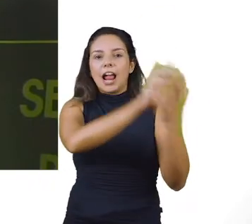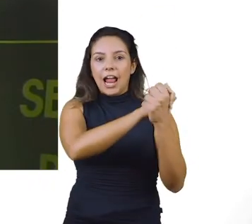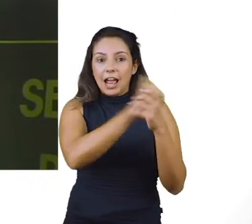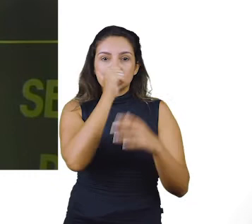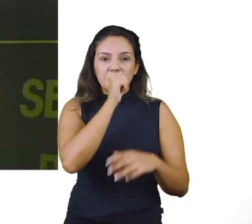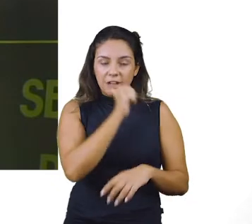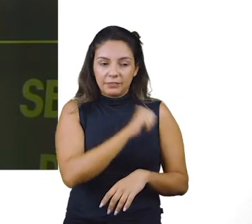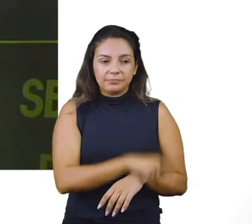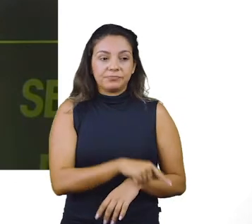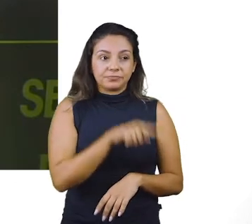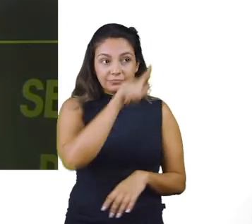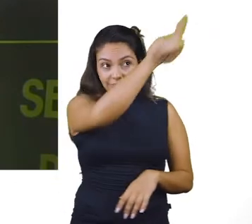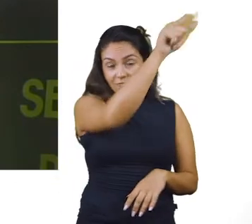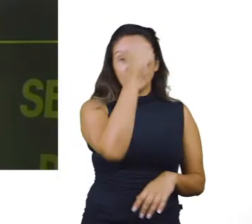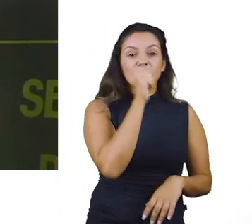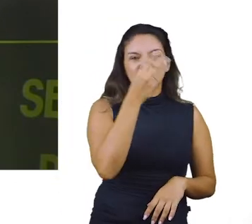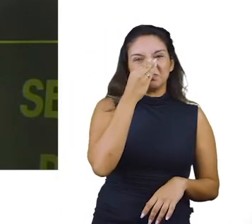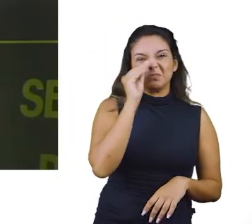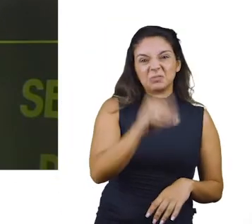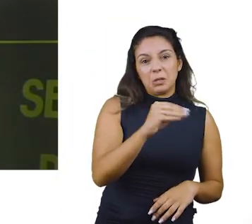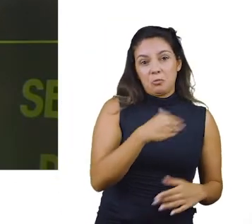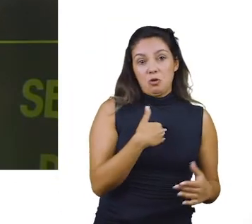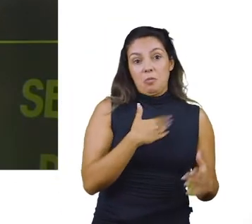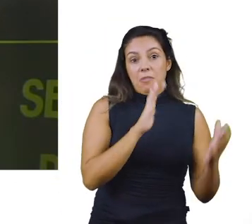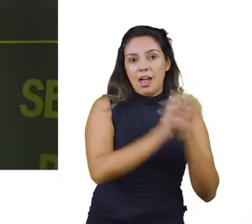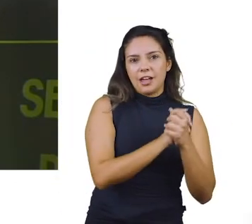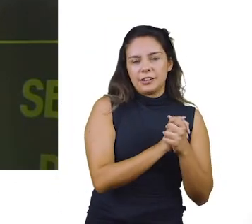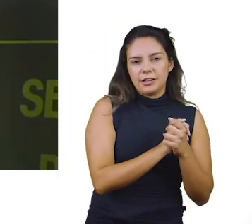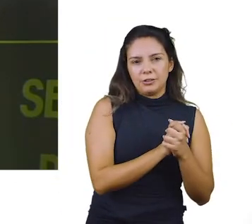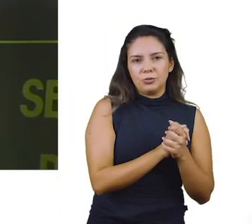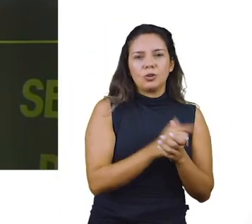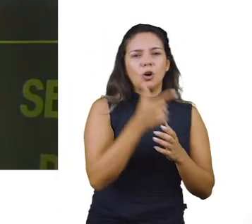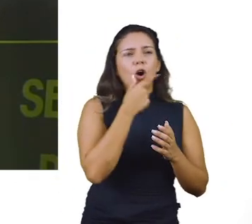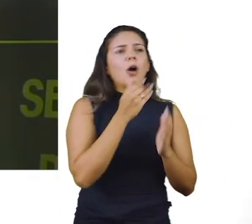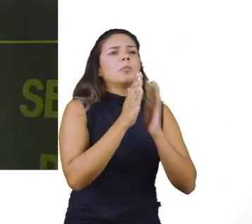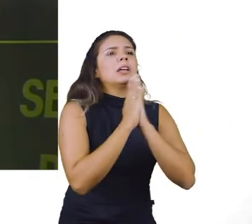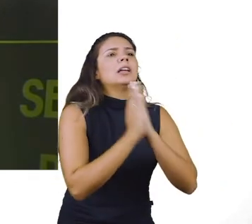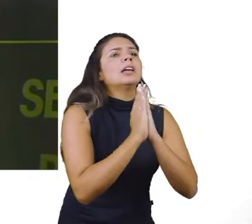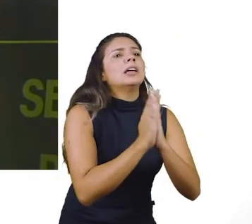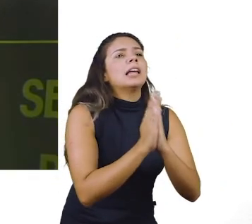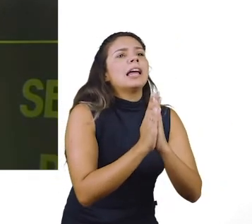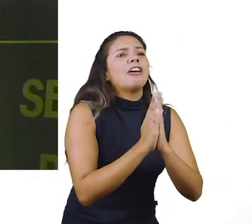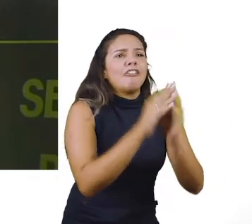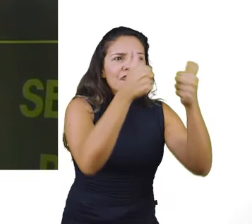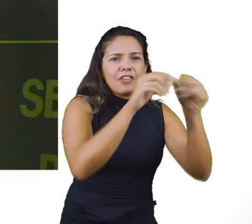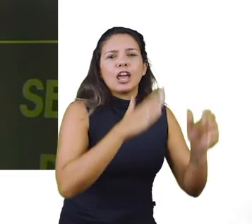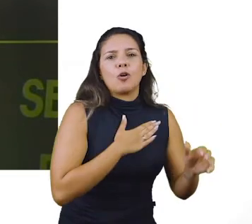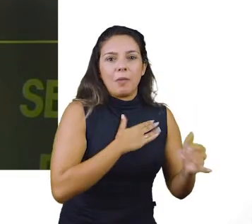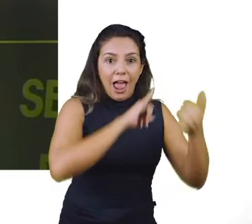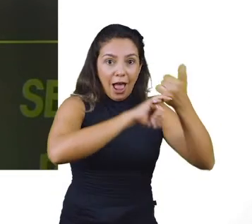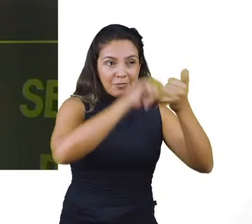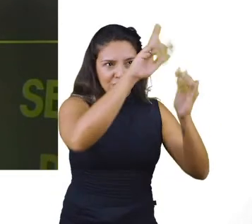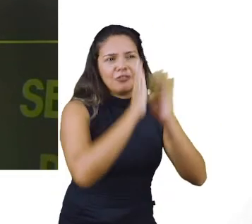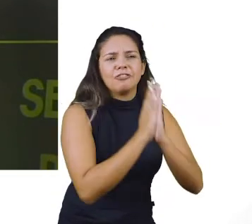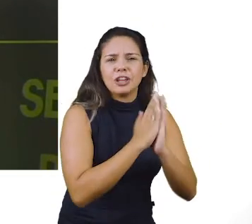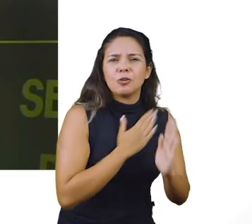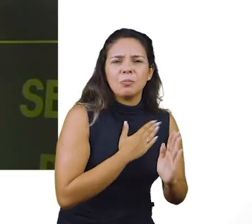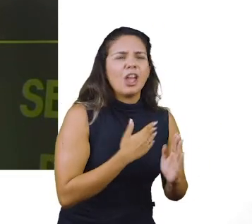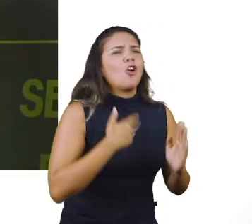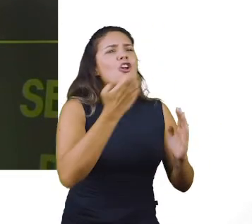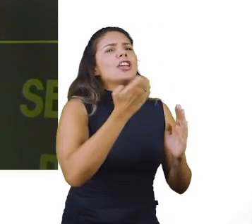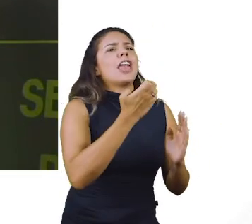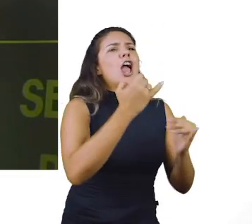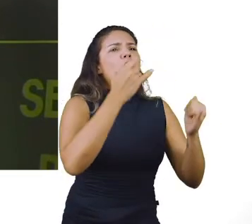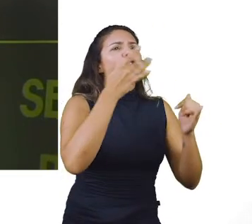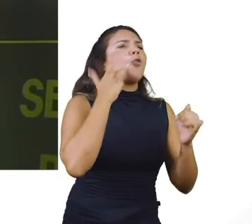dona não ligou, em vão vosso pai implorou, dava apólice, fazenda, dava carro, dava ouro, beberia seu